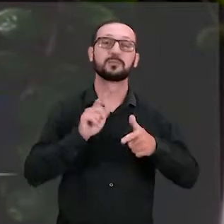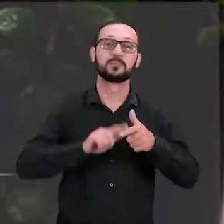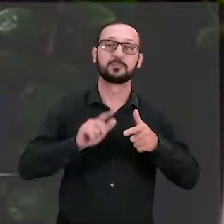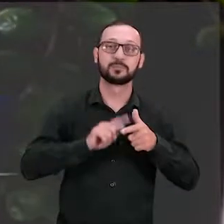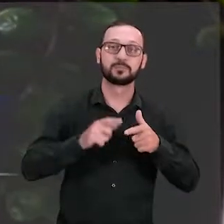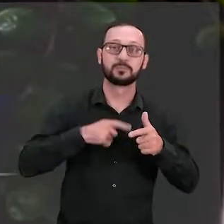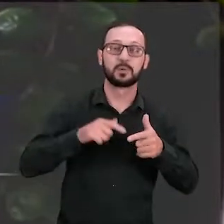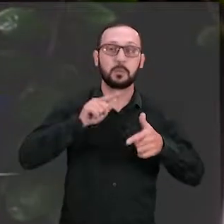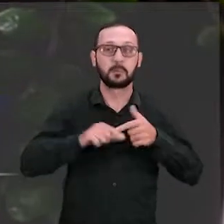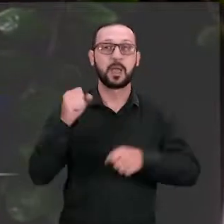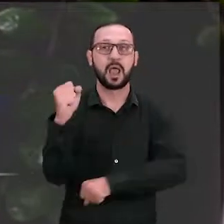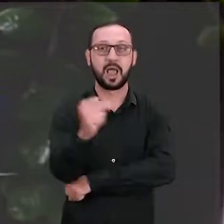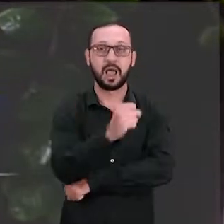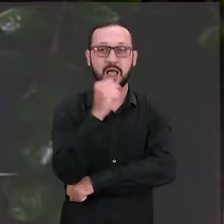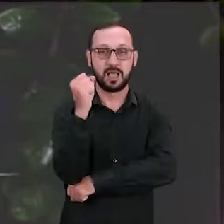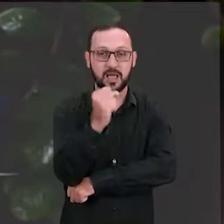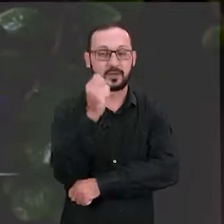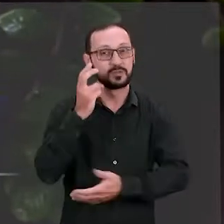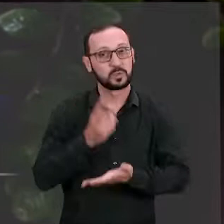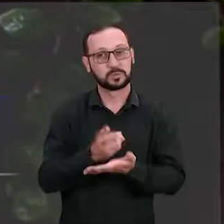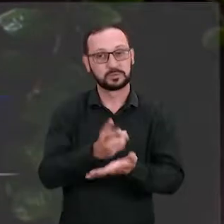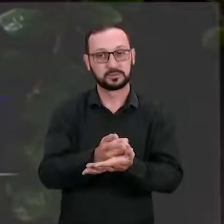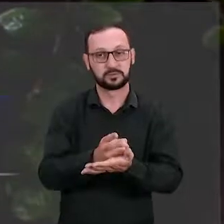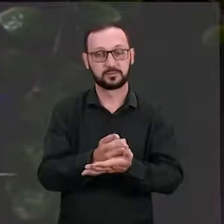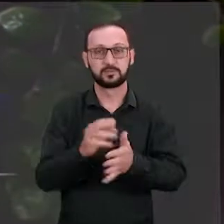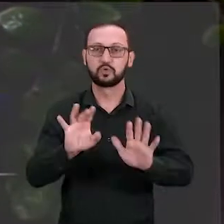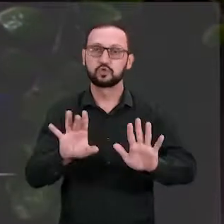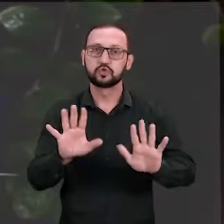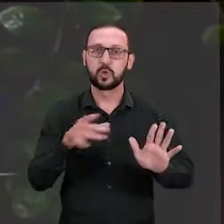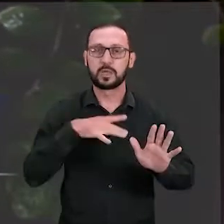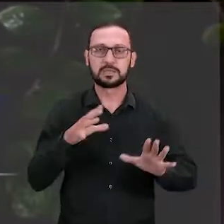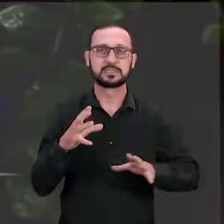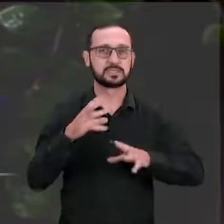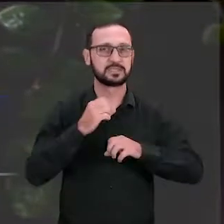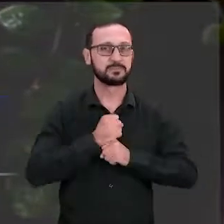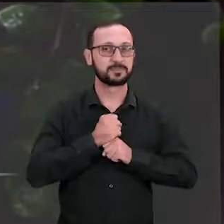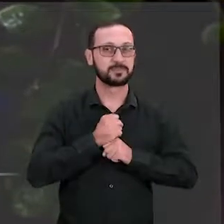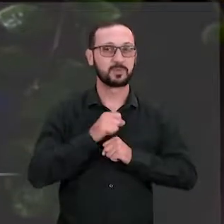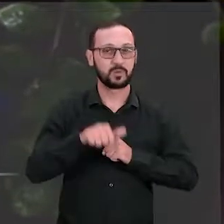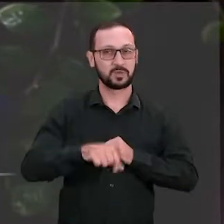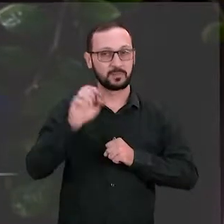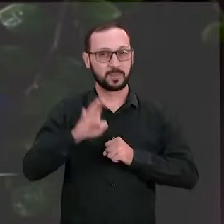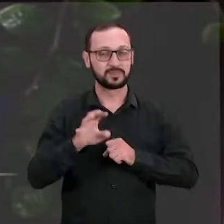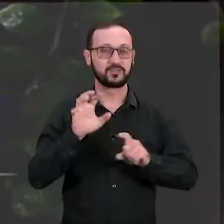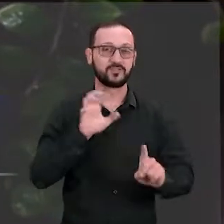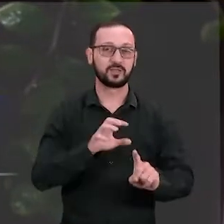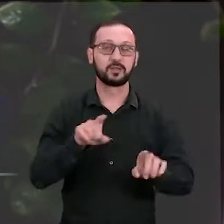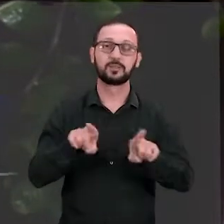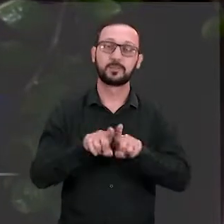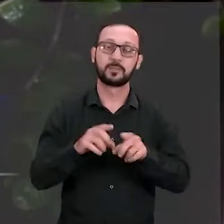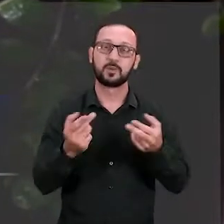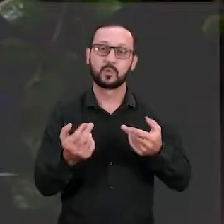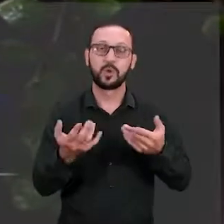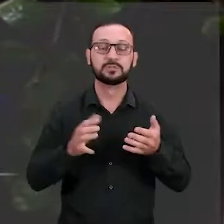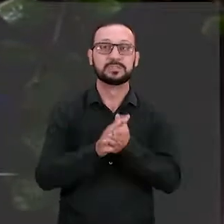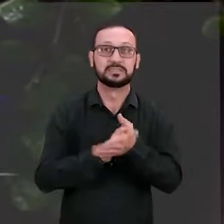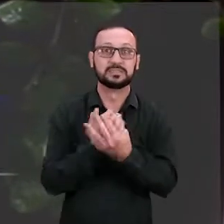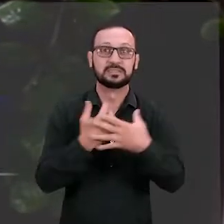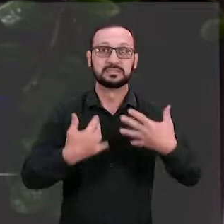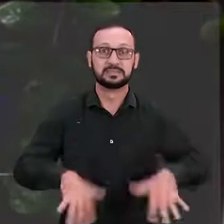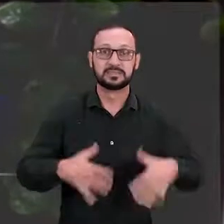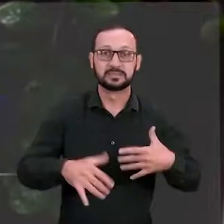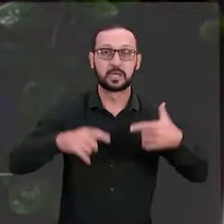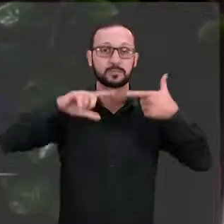com transtornos mentais graves e persistentes. Mas não é só a depressão que atinge os brasileiros. Transtornos como